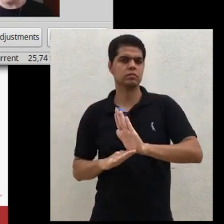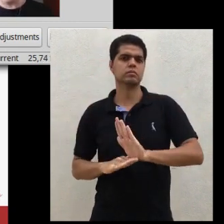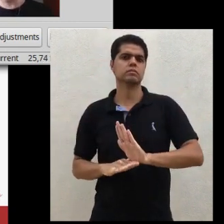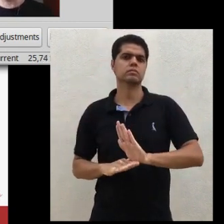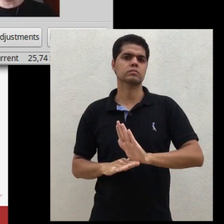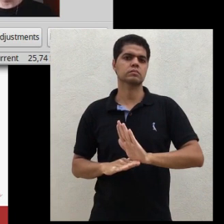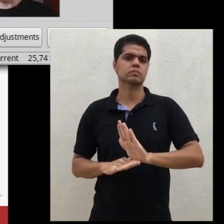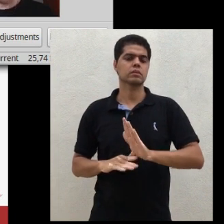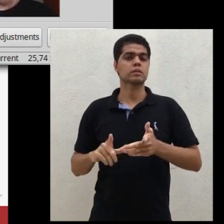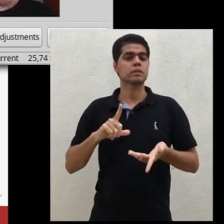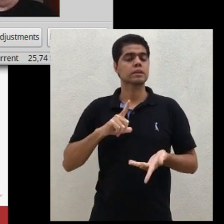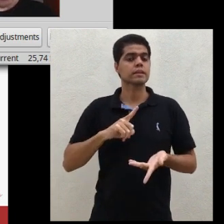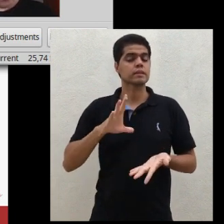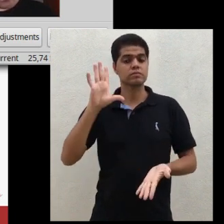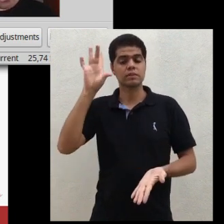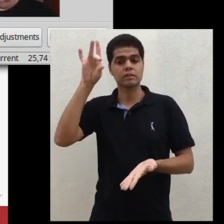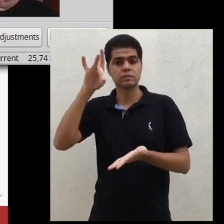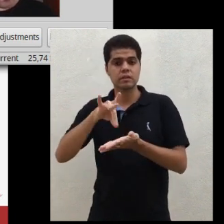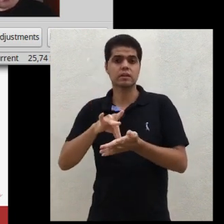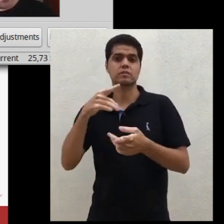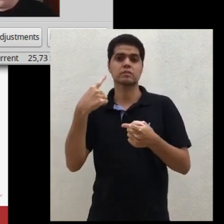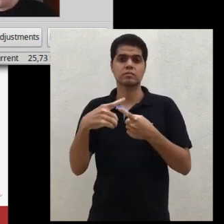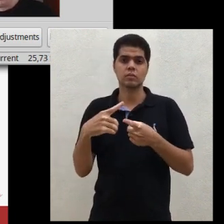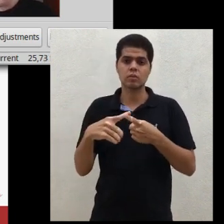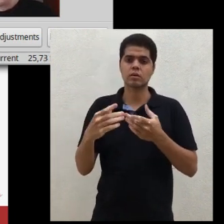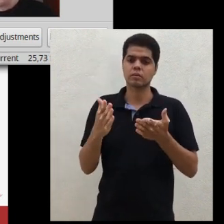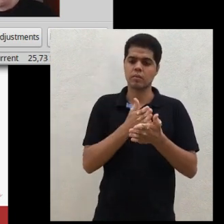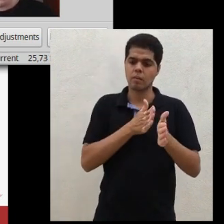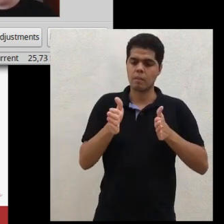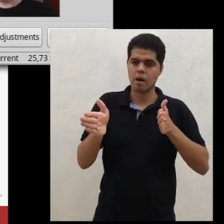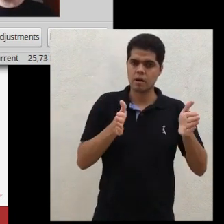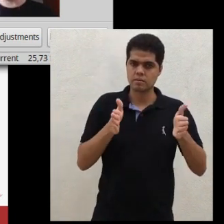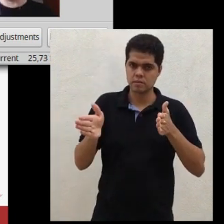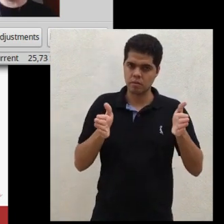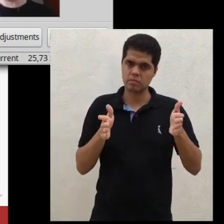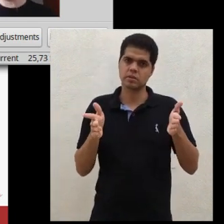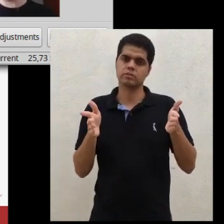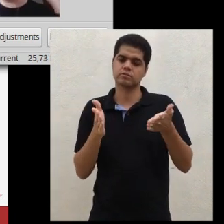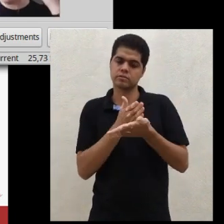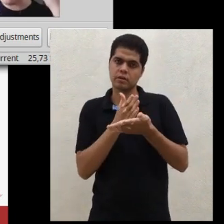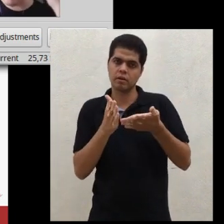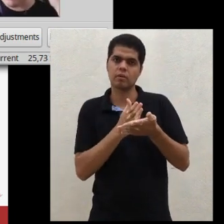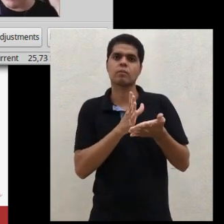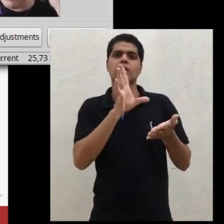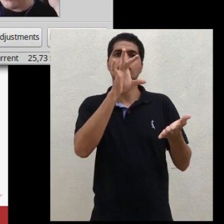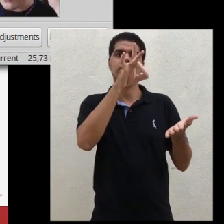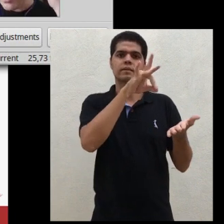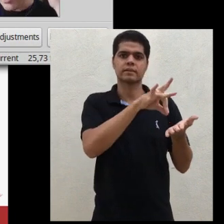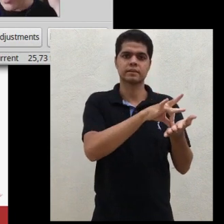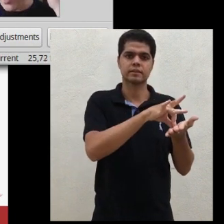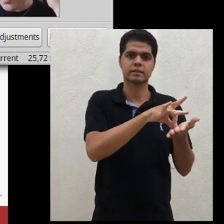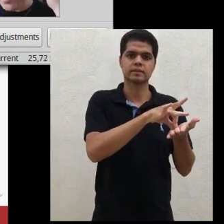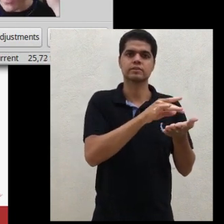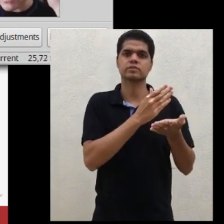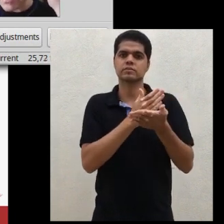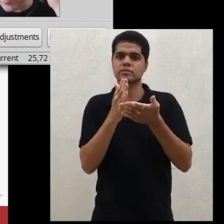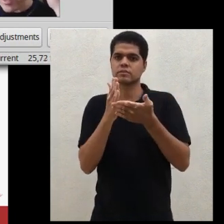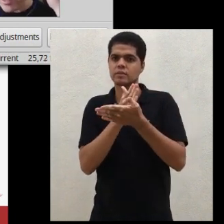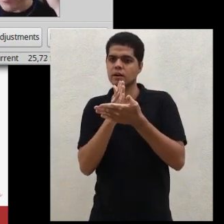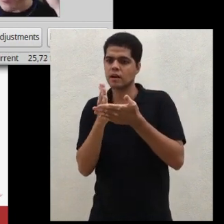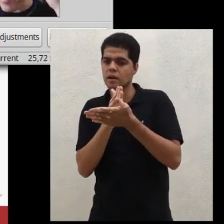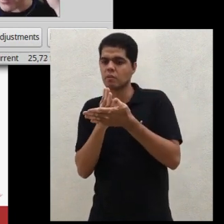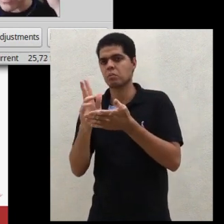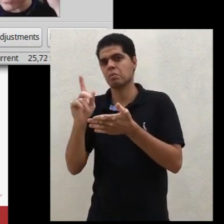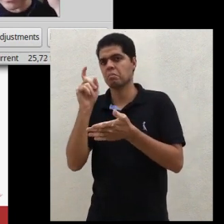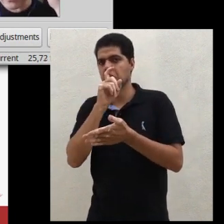ou graus de verdade, no qual uma proposição ela pode ser parcialmente verdadeira ou